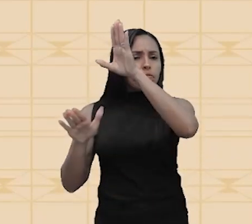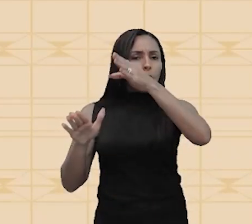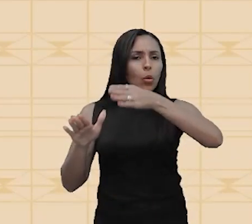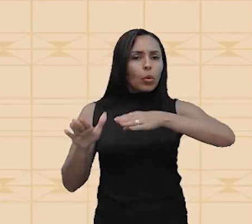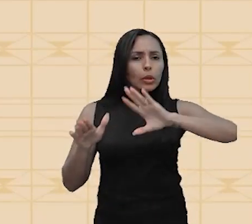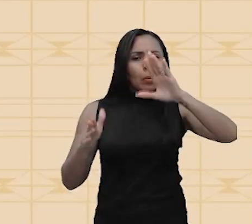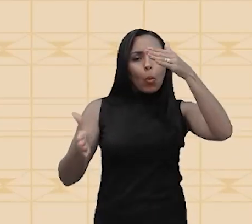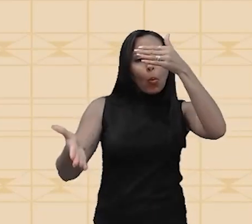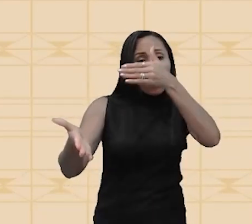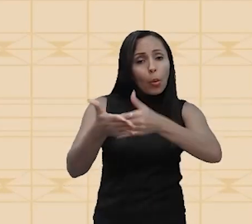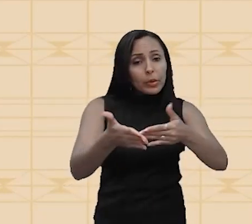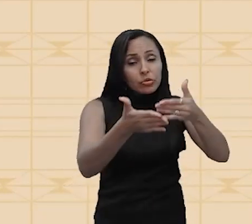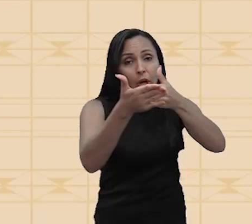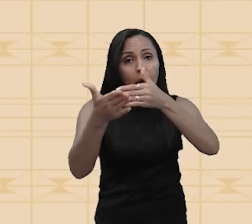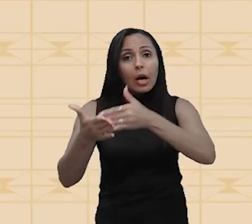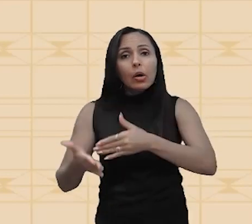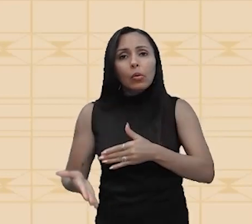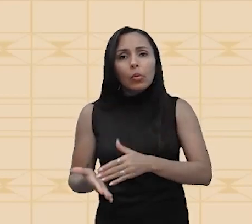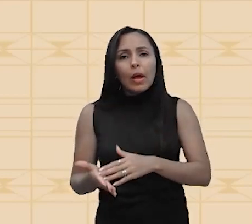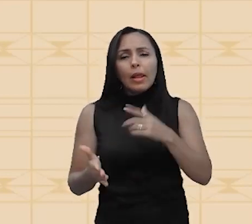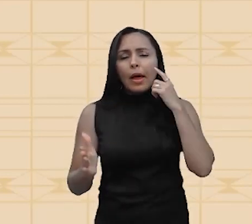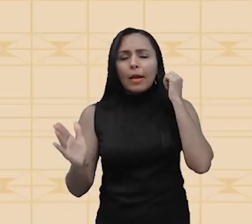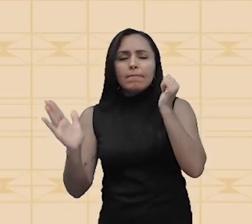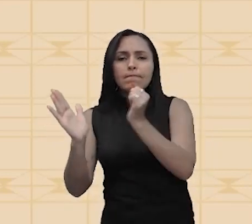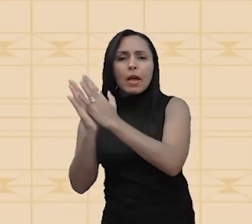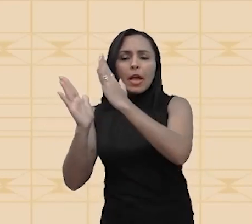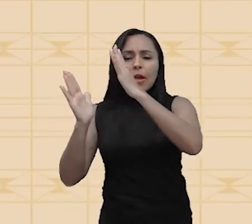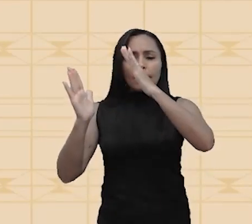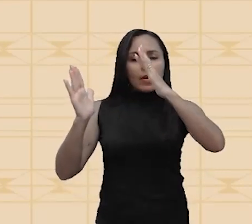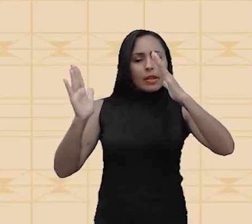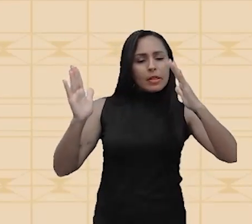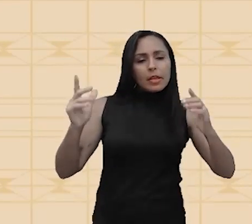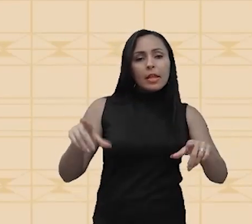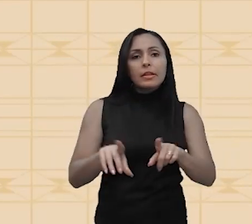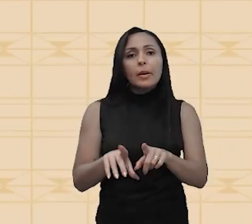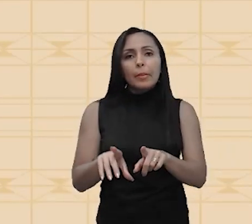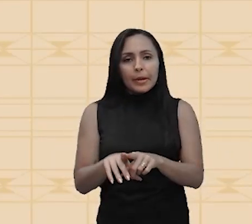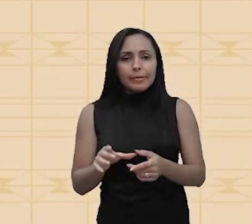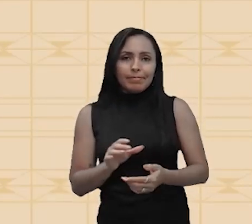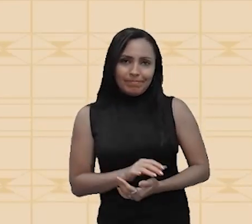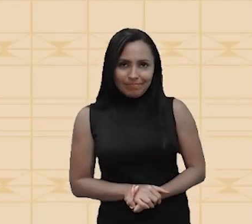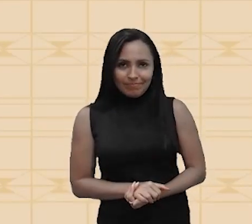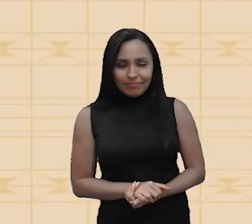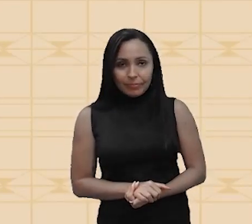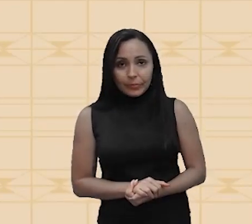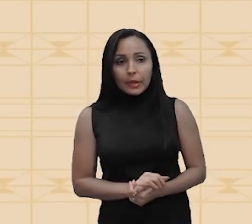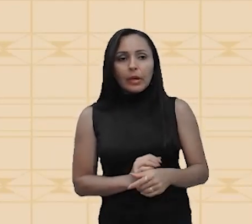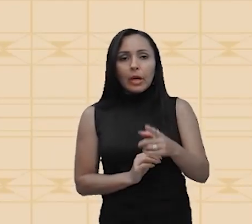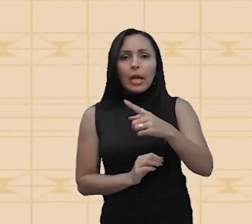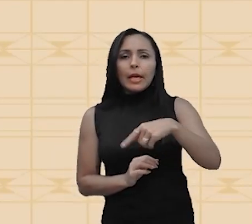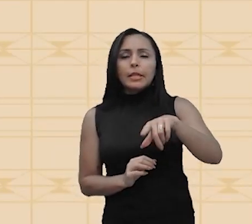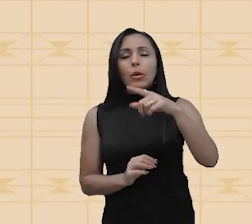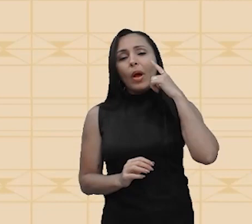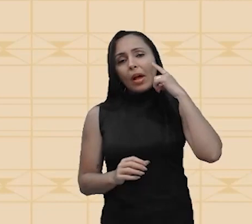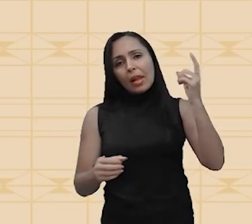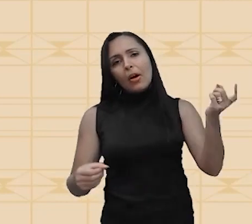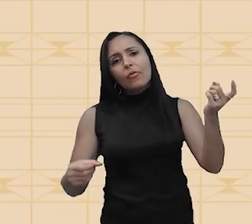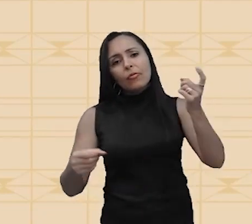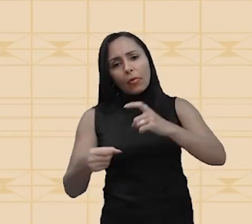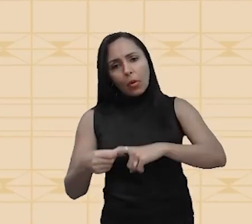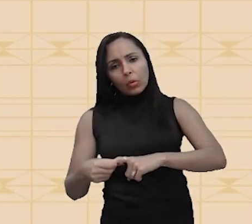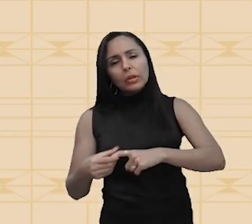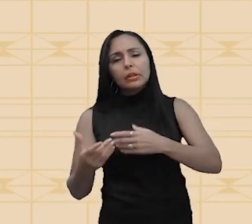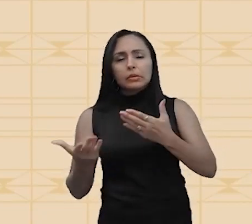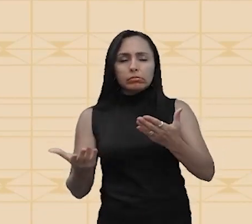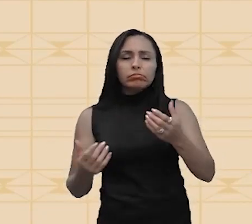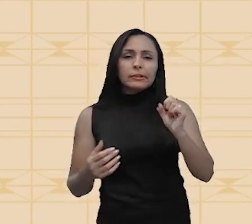obstáculo, ela é refletida também sem inversão de fase, ou seja, ela volta ainda sendo crista. E